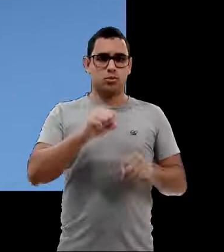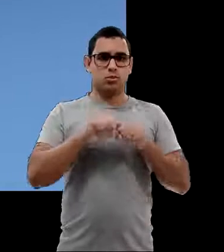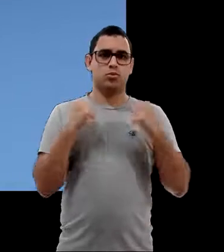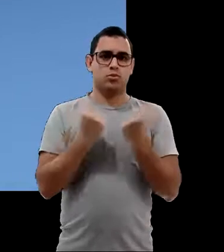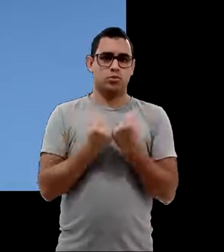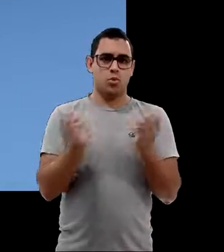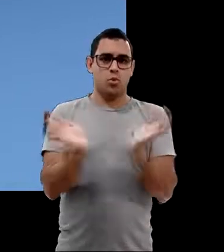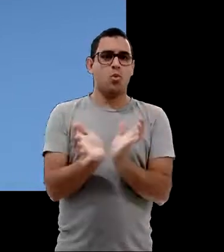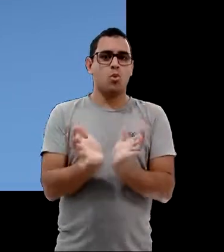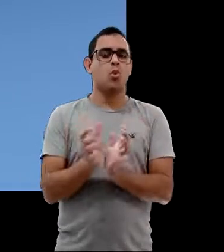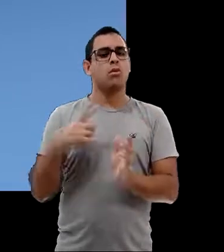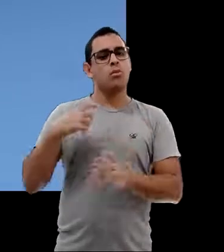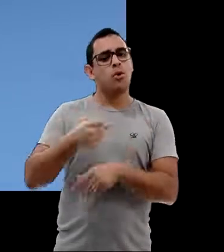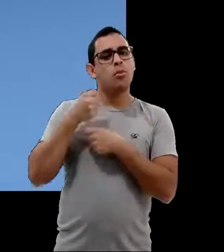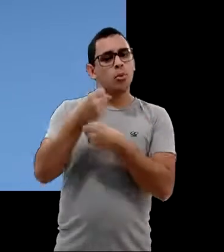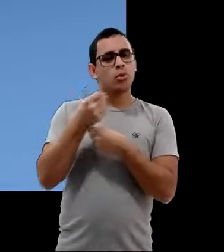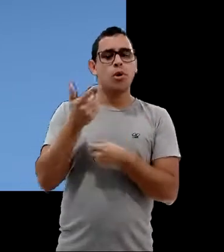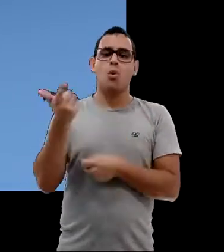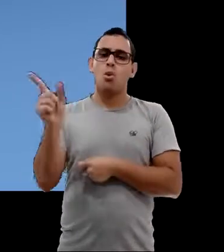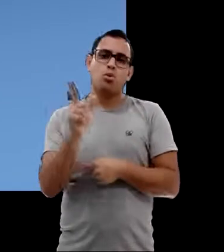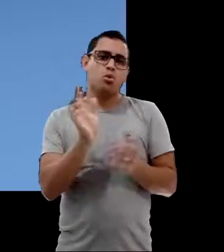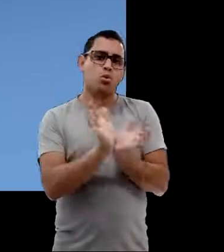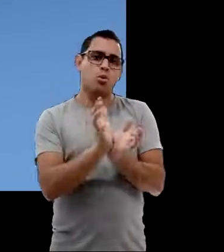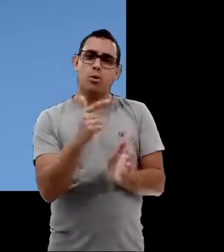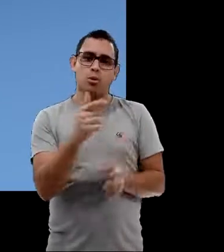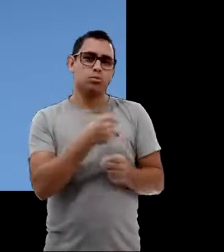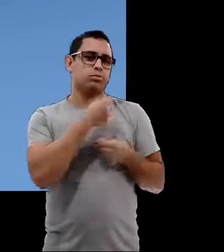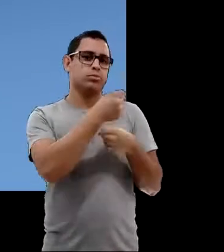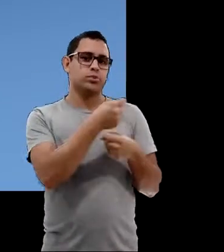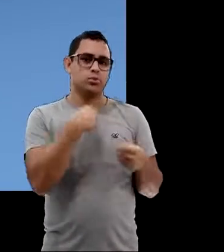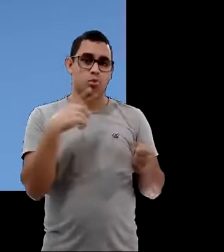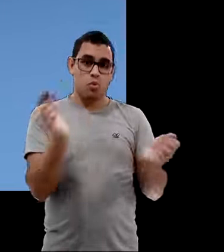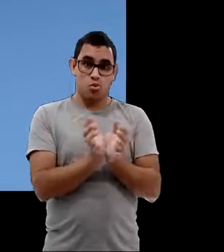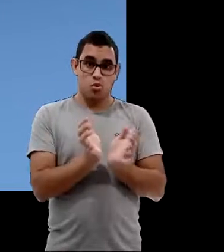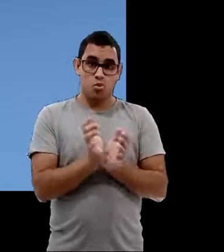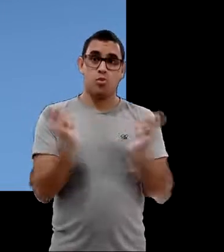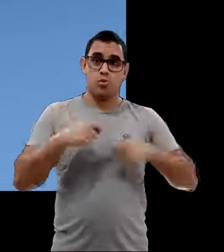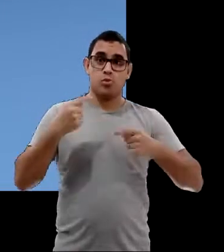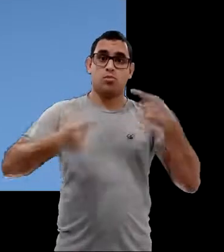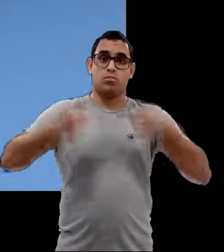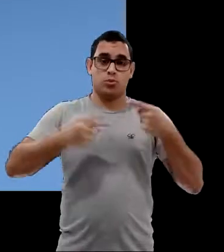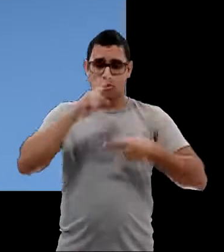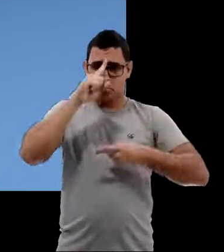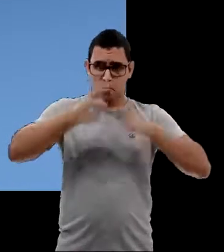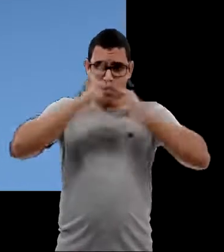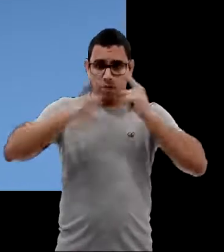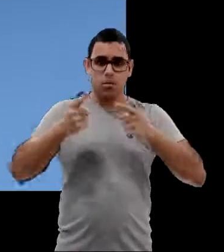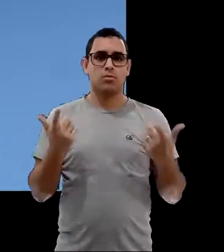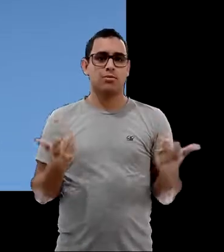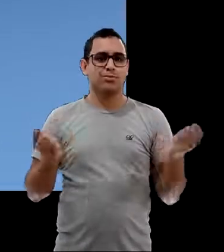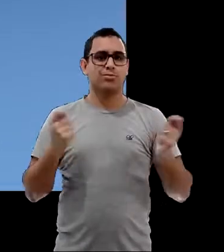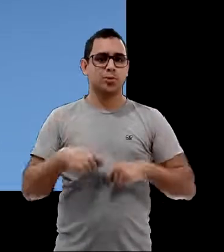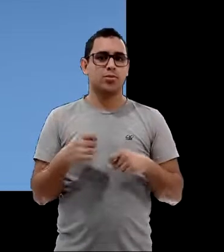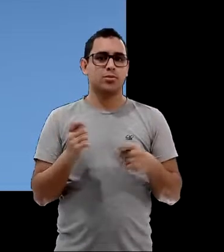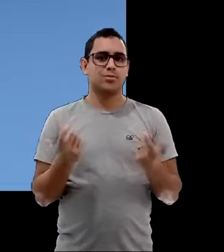na sociedade, entre grupos que têm poder e grupos que não têm poder. Então, aquele grupo que tem poder, o poder político é o poder de